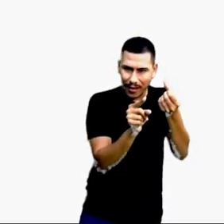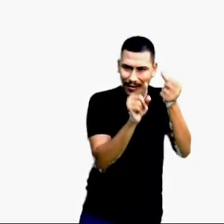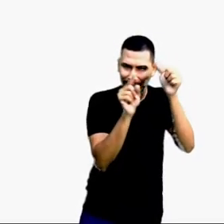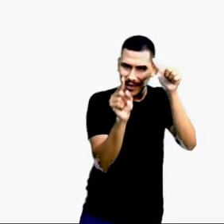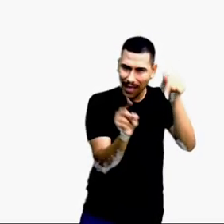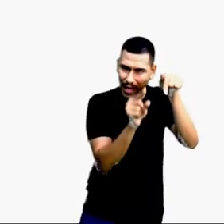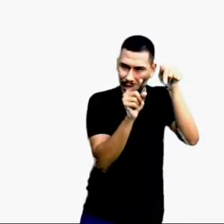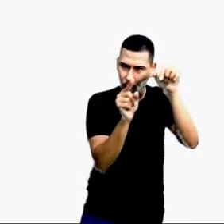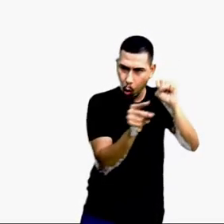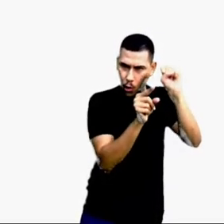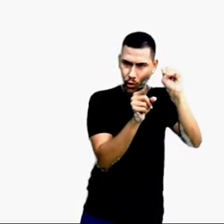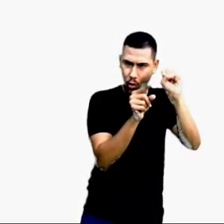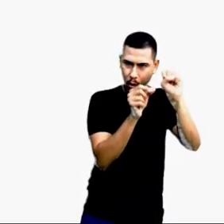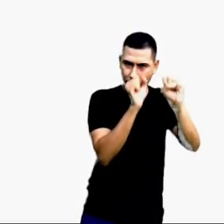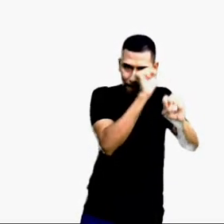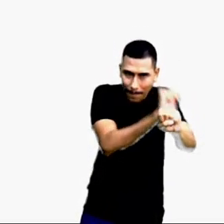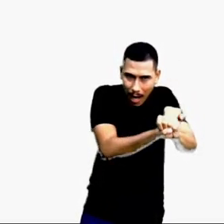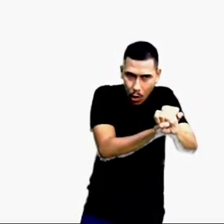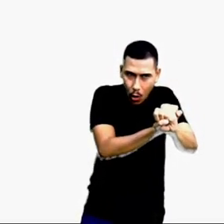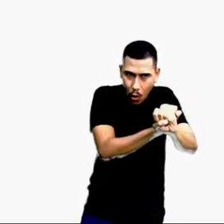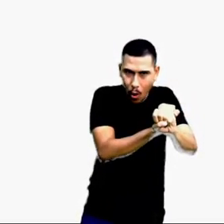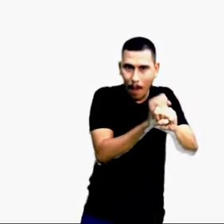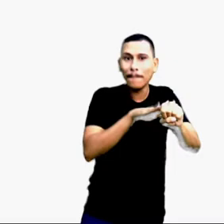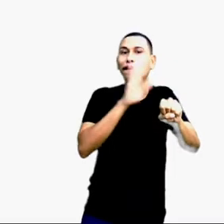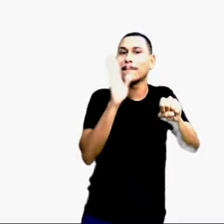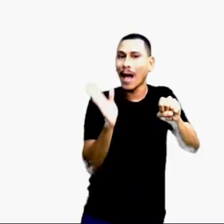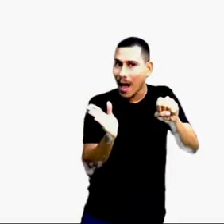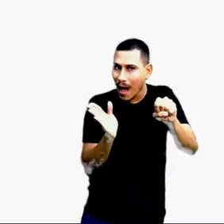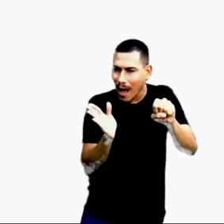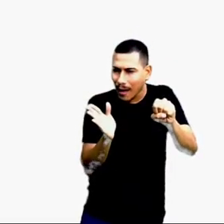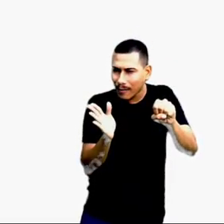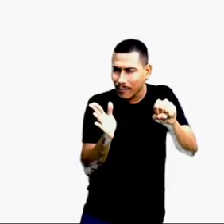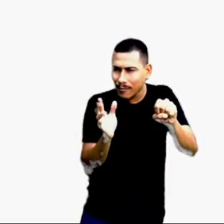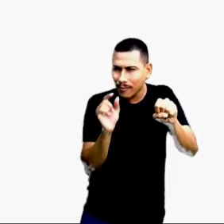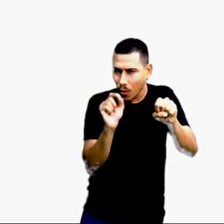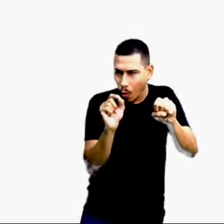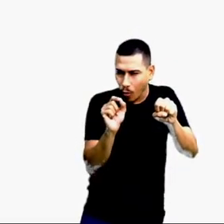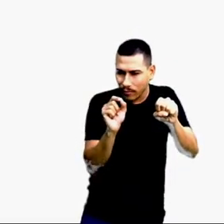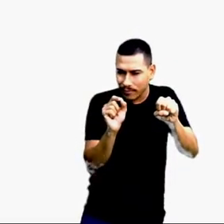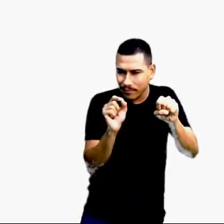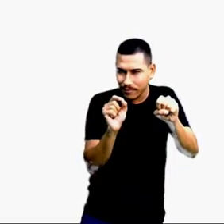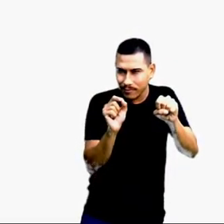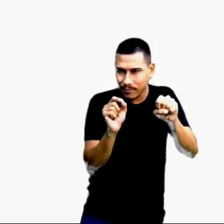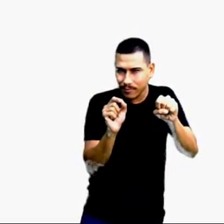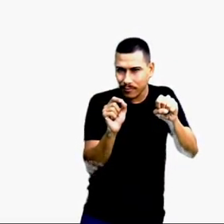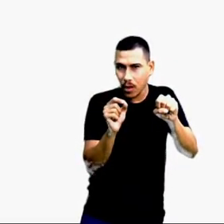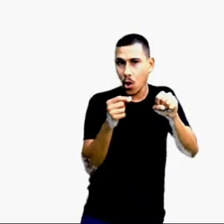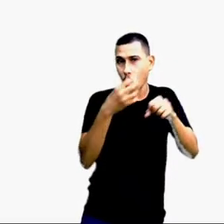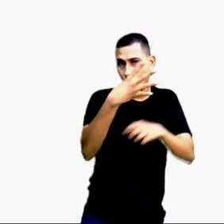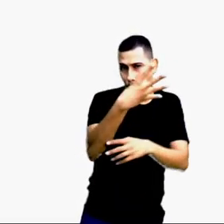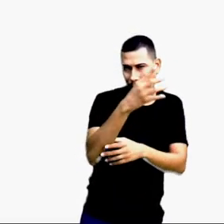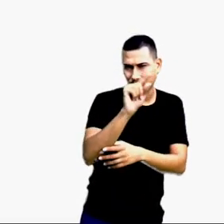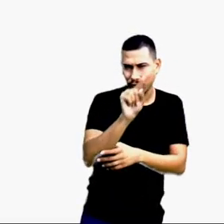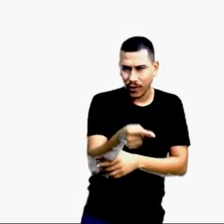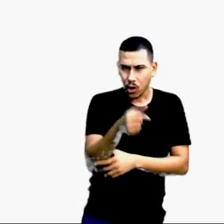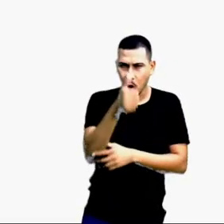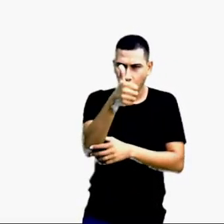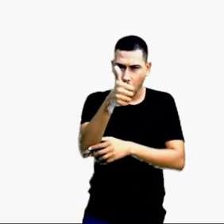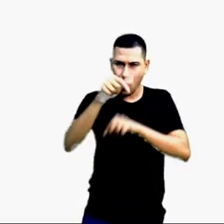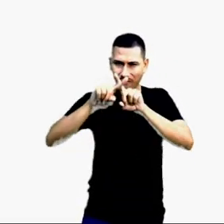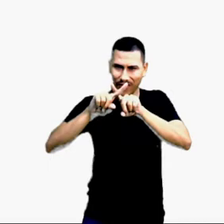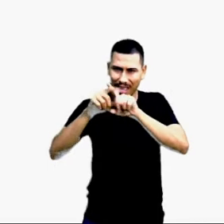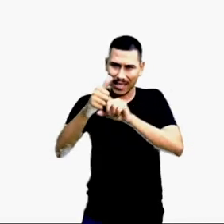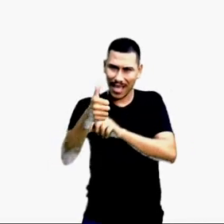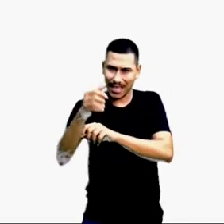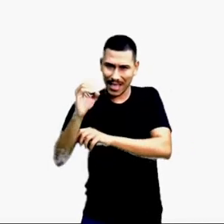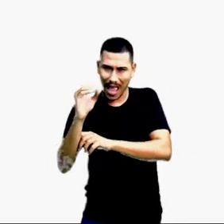1, 2, 3, 4, 5, 6, 7, 8. Para aí? Não, mais uma casa. Olha aí. Ficará 4,1 vezes a base